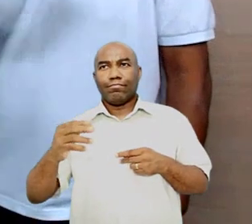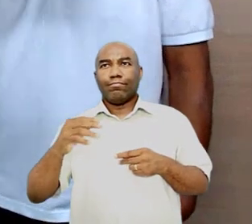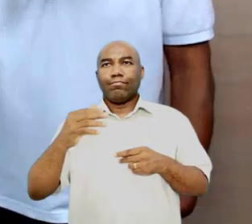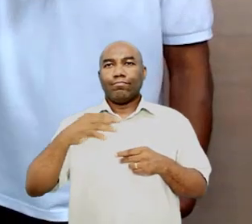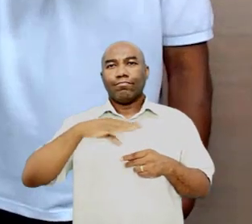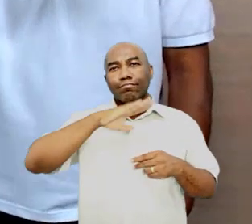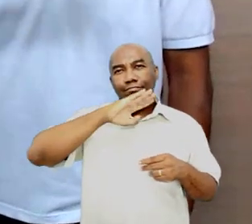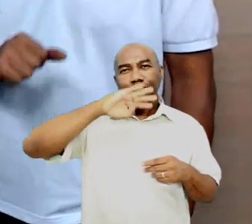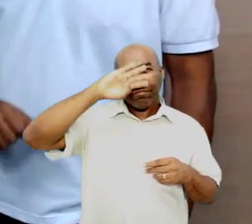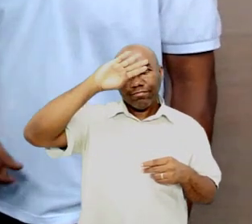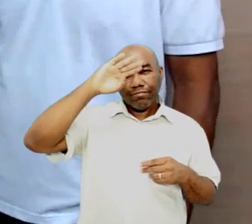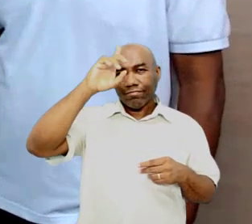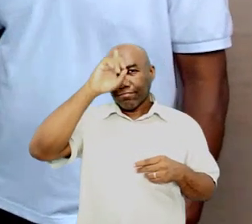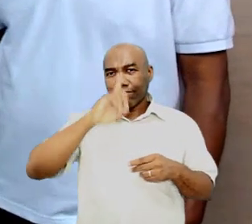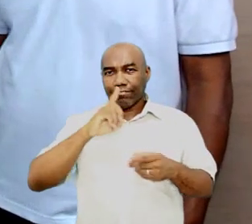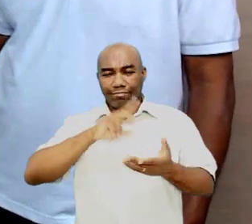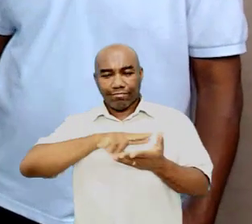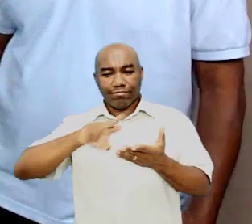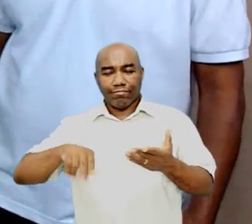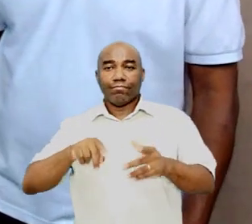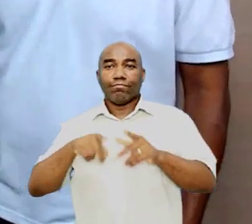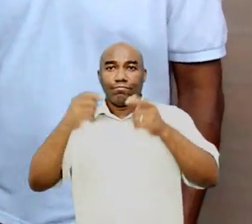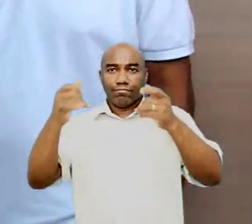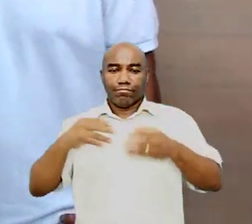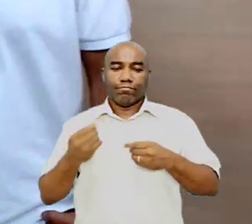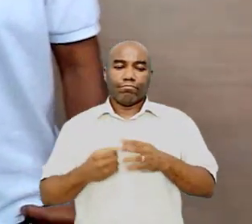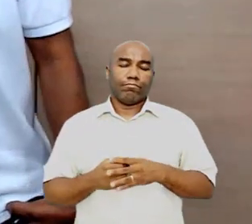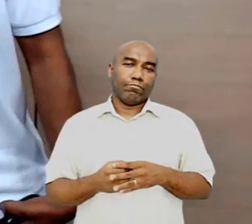Impossível. Ainda mais vírus da dengue. Impossível.